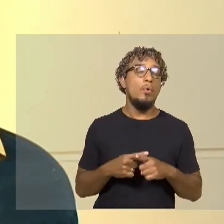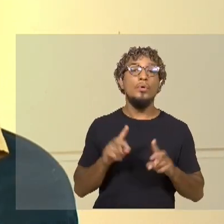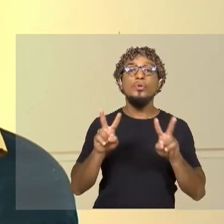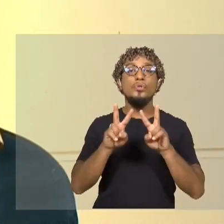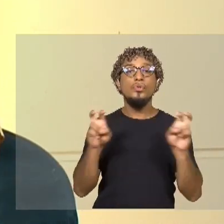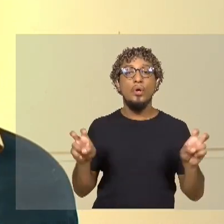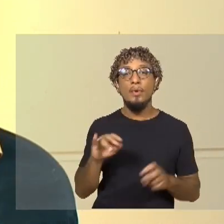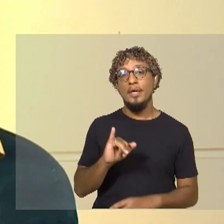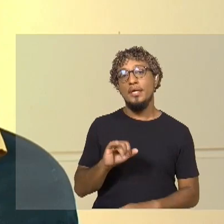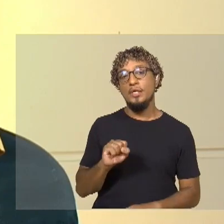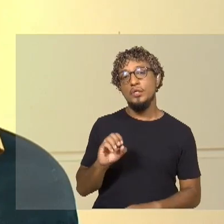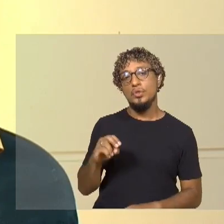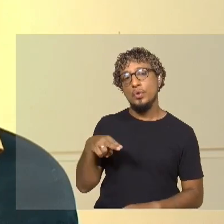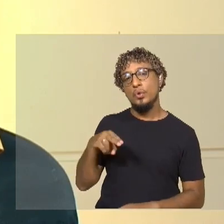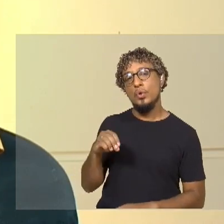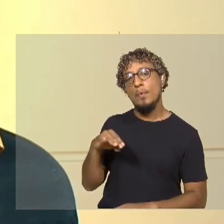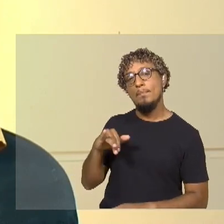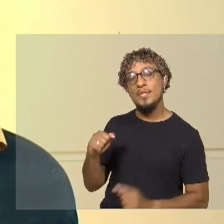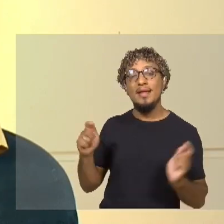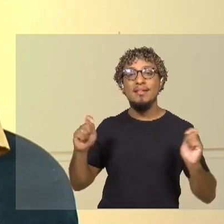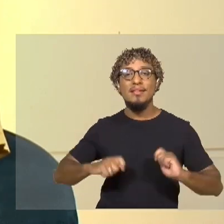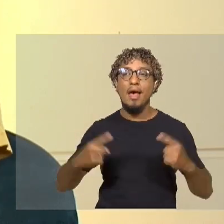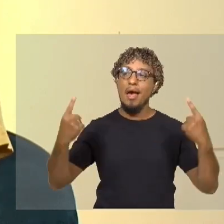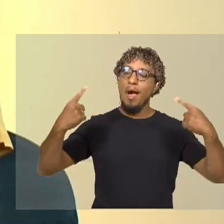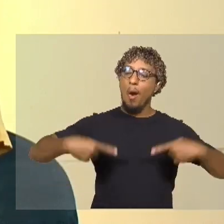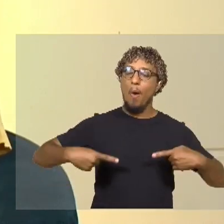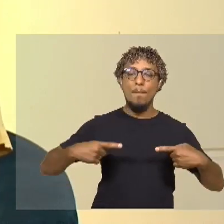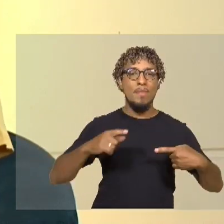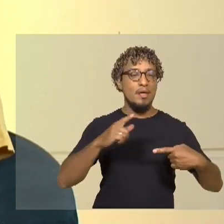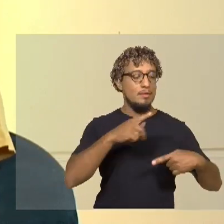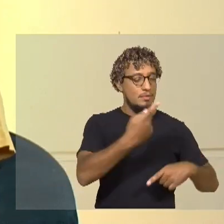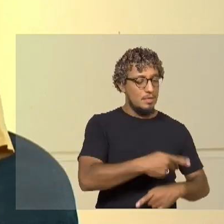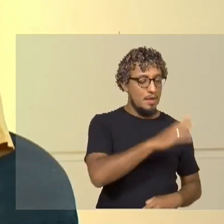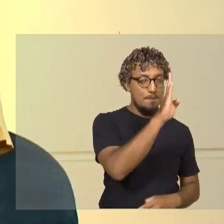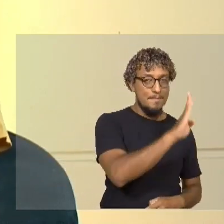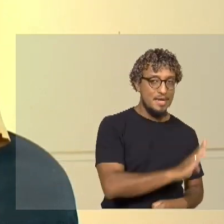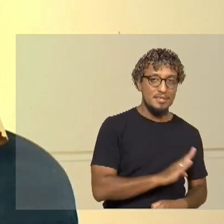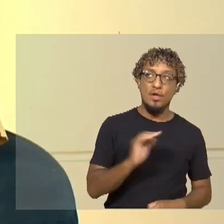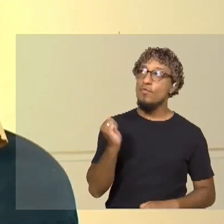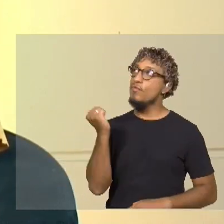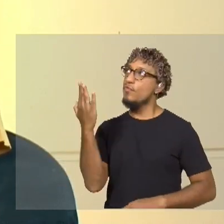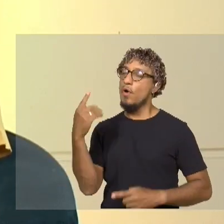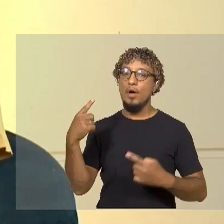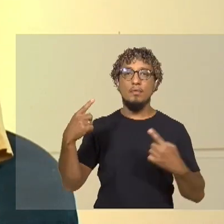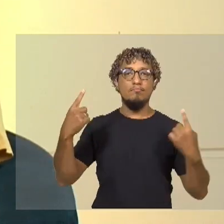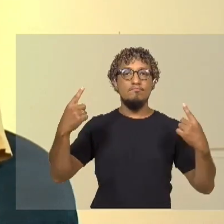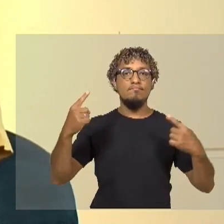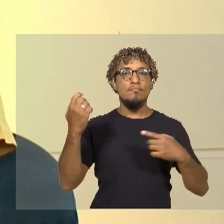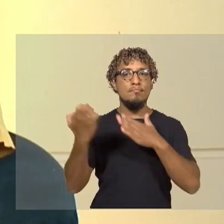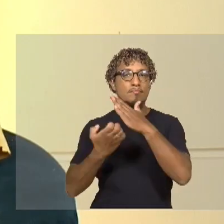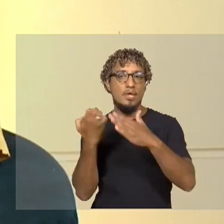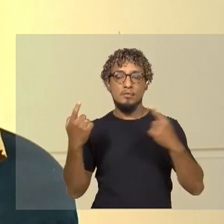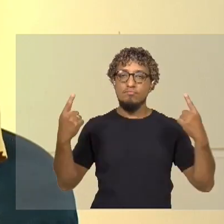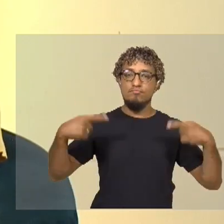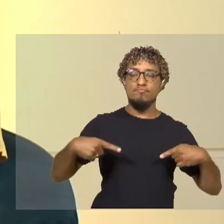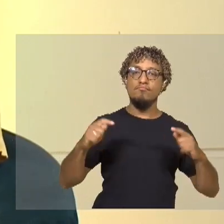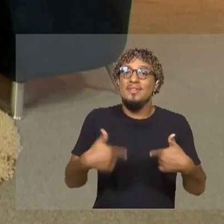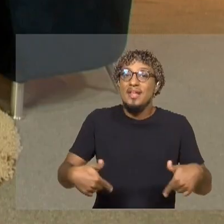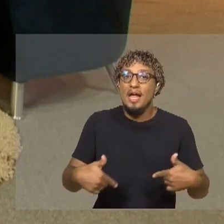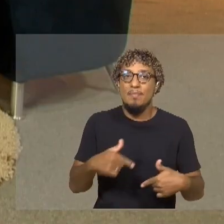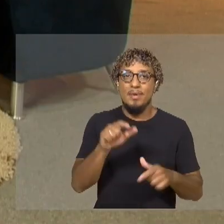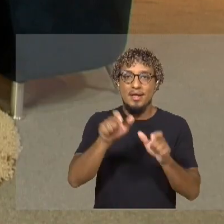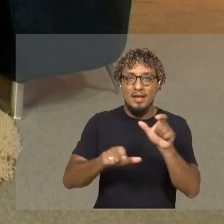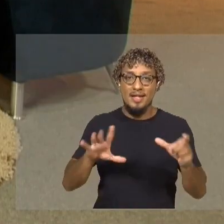à isonomia, às condições de competição dos produtores nacionais em relação aos produtos